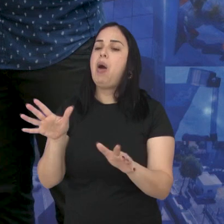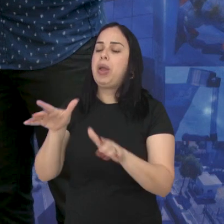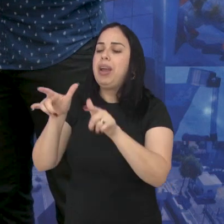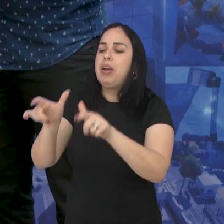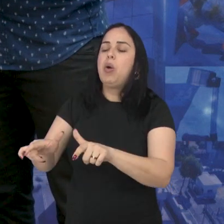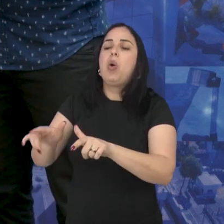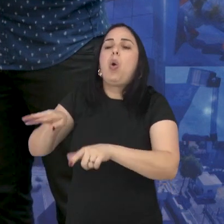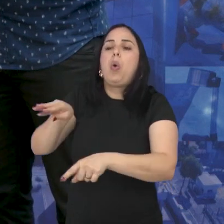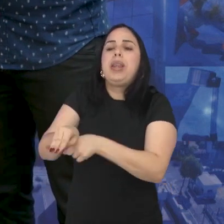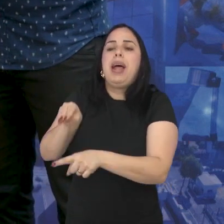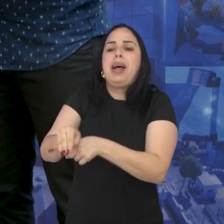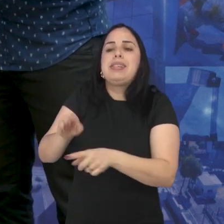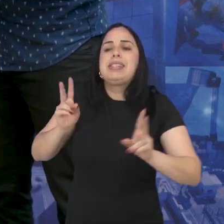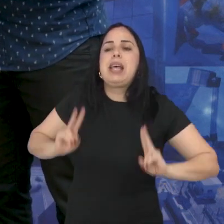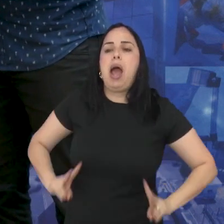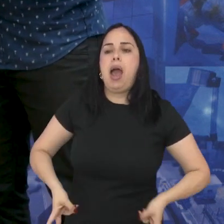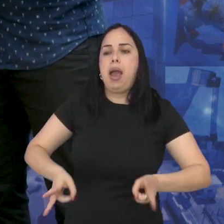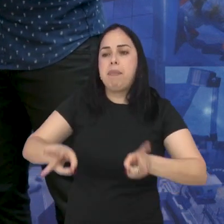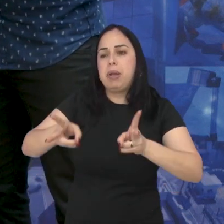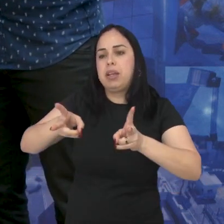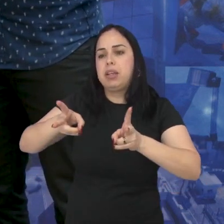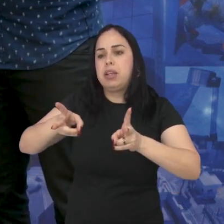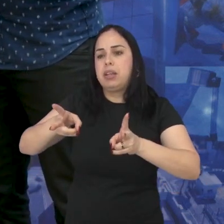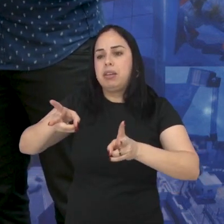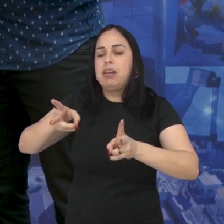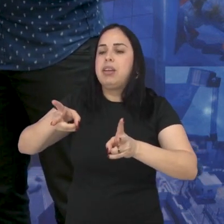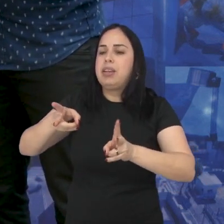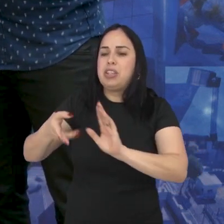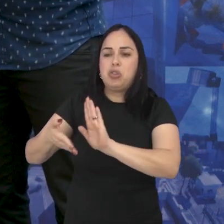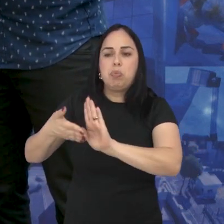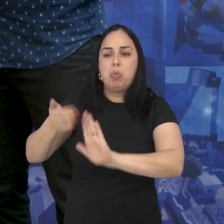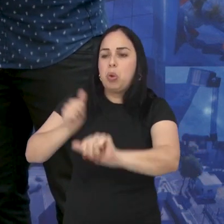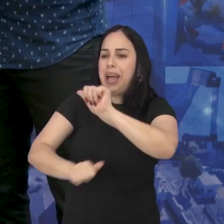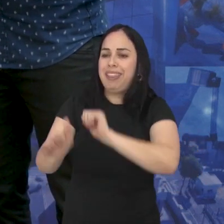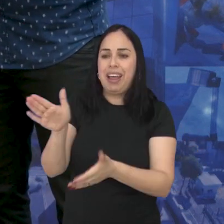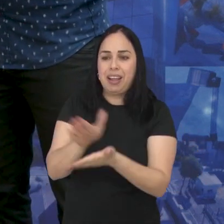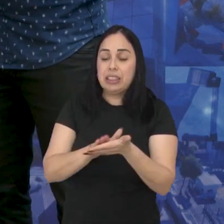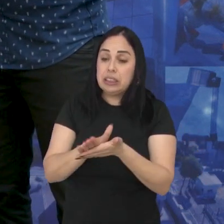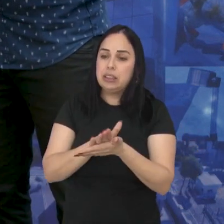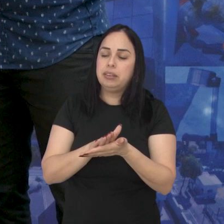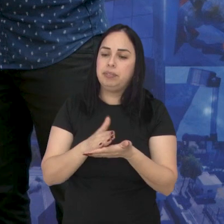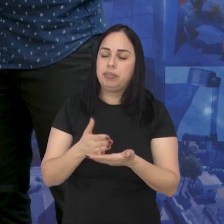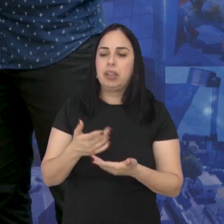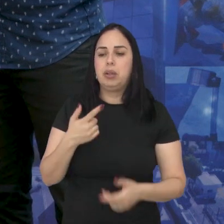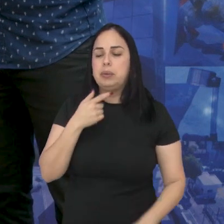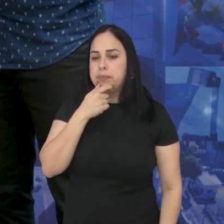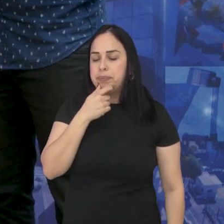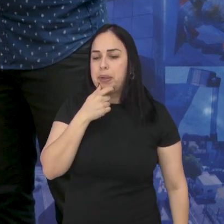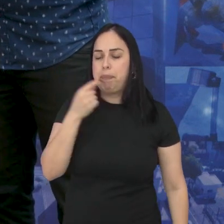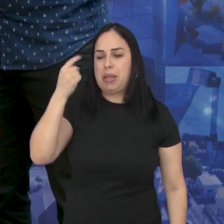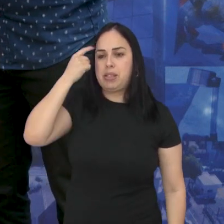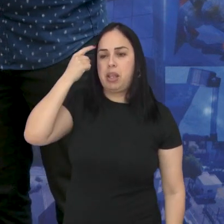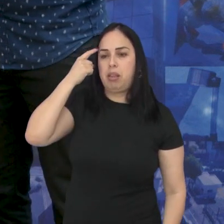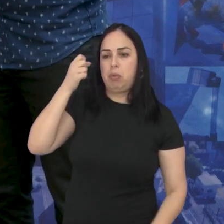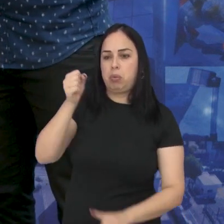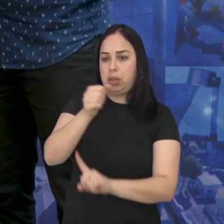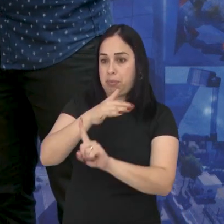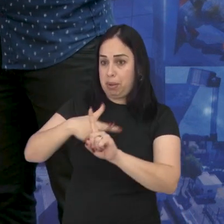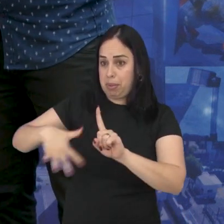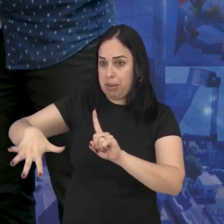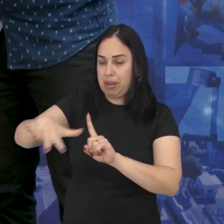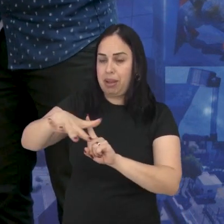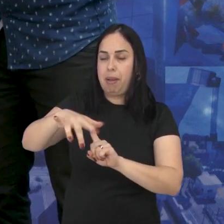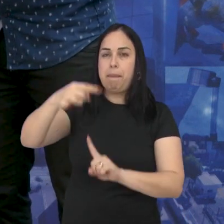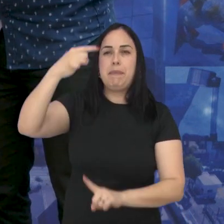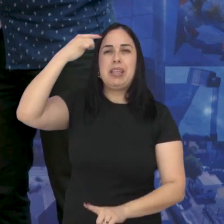manter aquela área ali protegida, né, para que seja conservado. Né? Qual que é a importância da gente ter, né, quando a gente pensa em meio